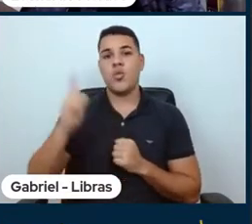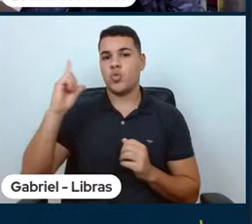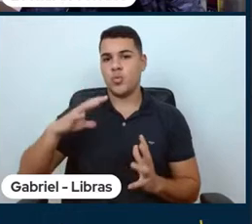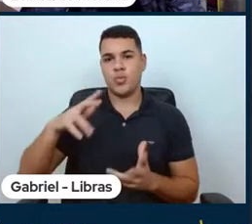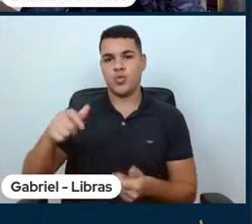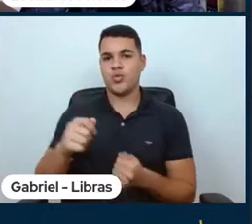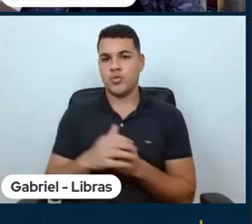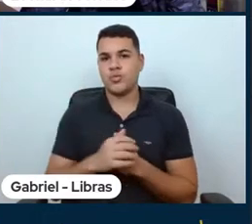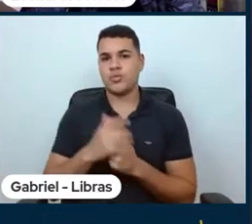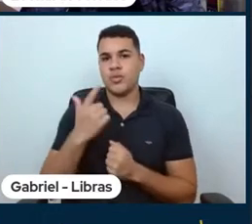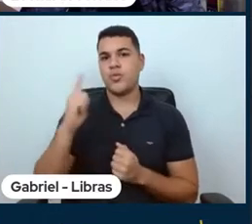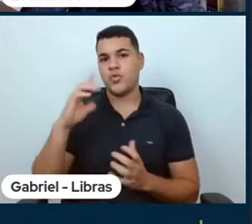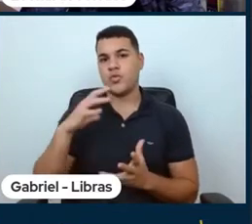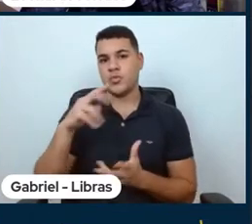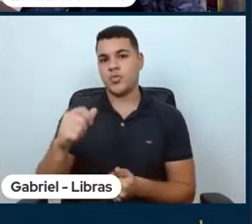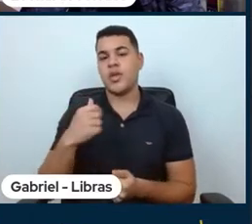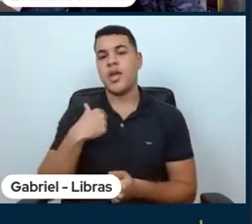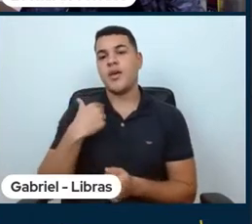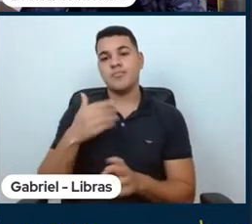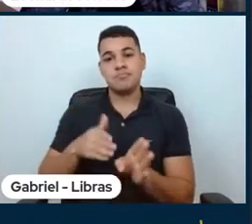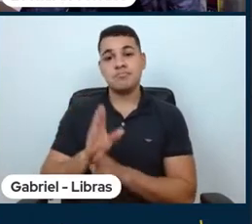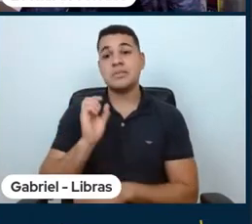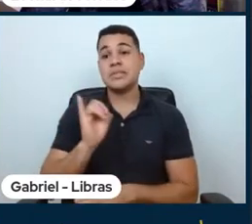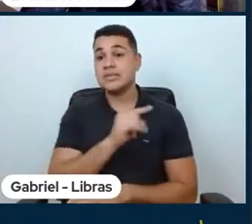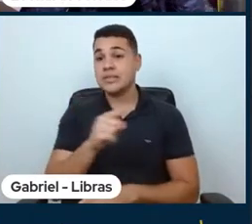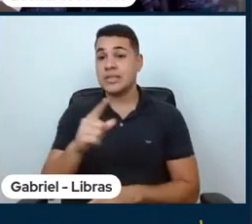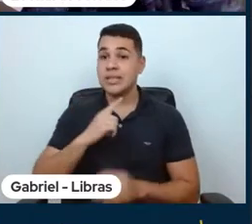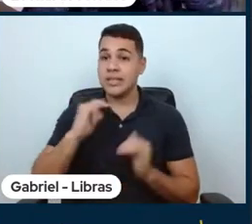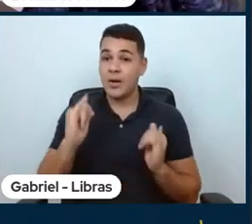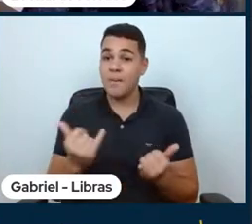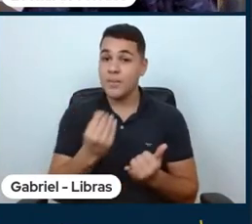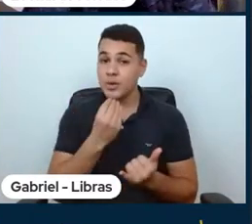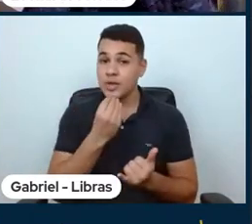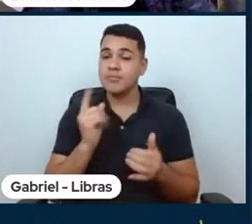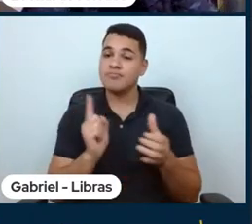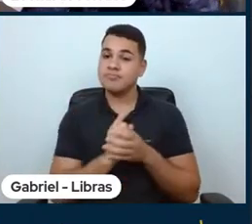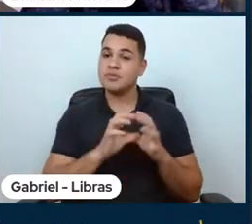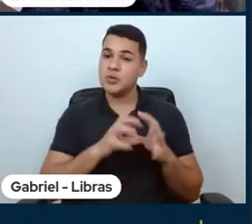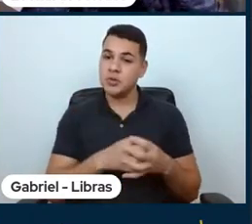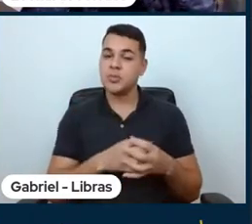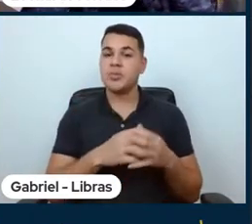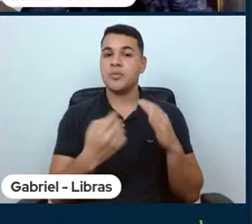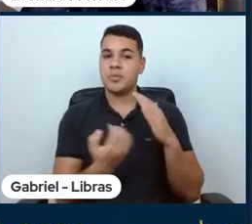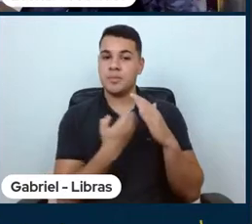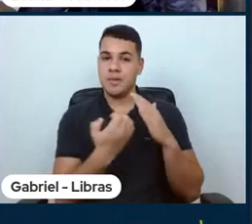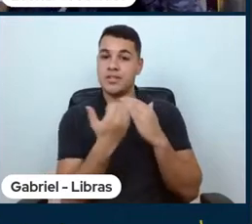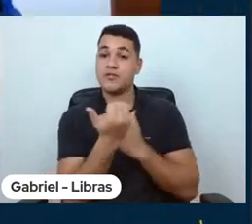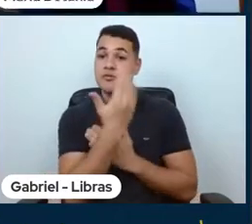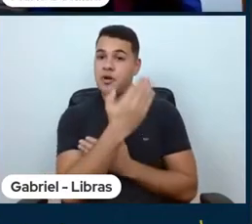outro universo. Então, eu recomendo se vocês tiverem a oportunidade de fazer parte de uma multinacional. É isso.